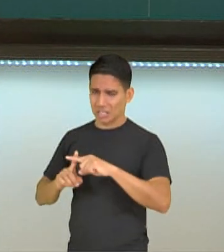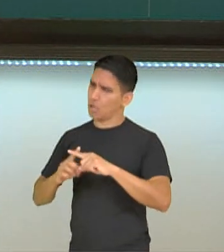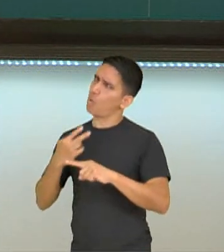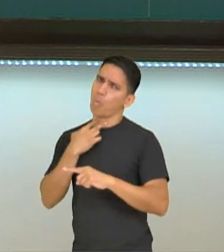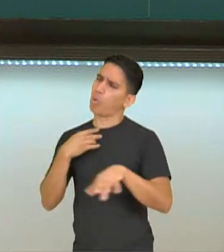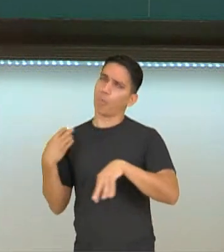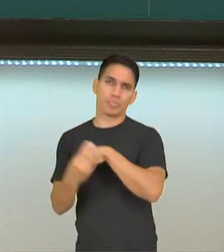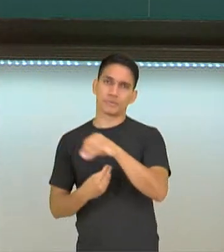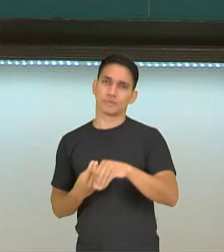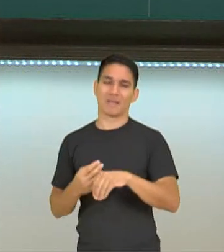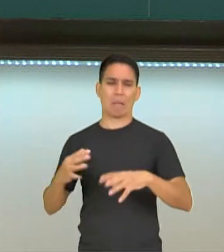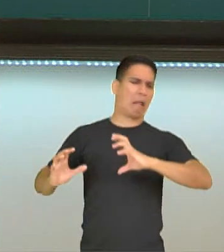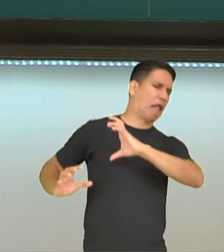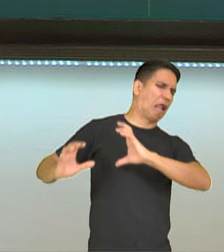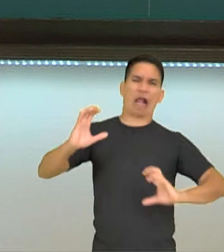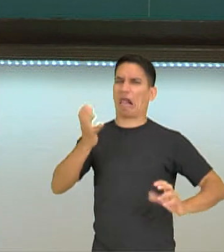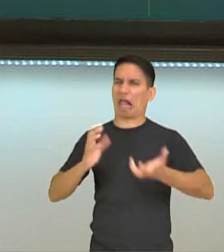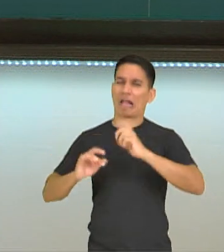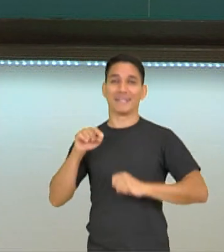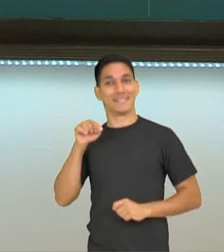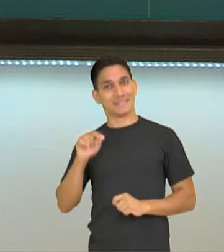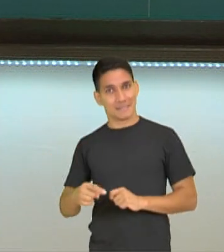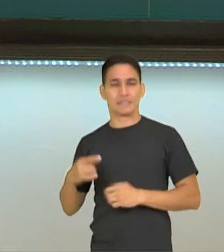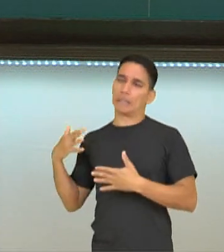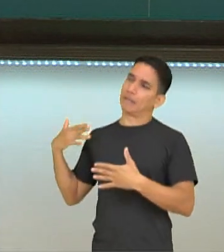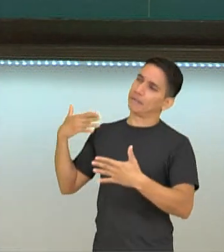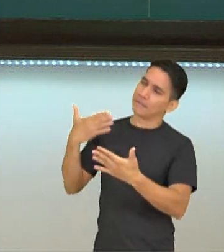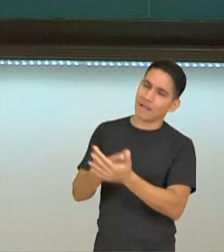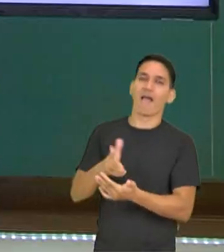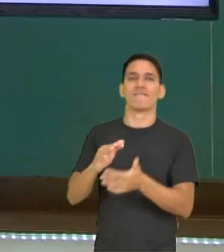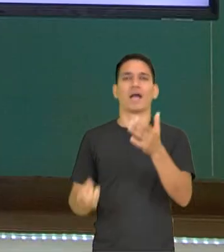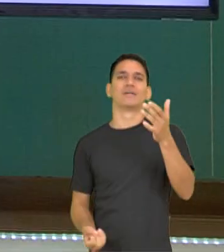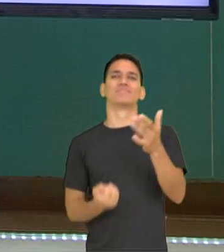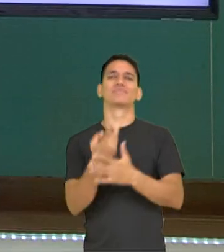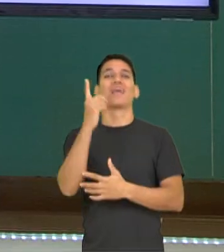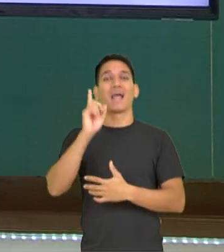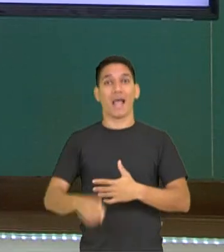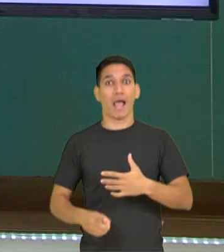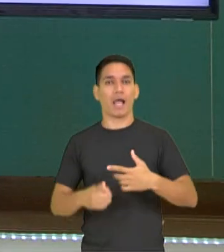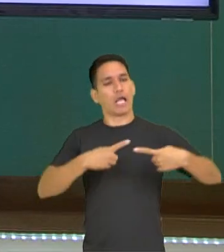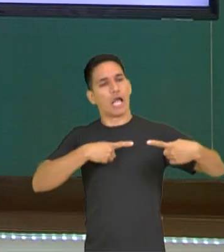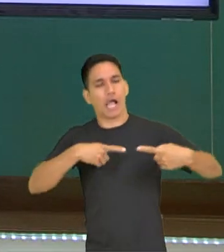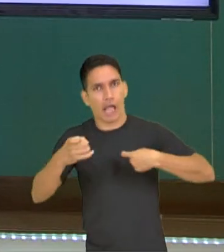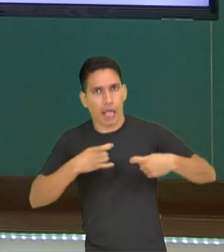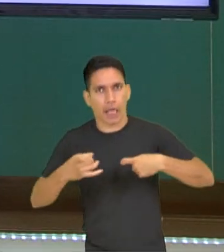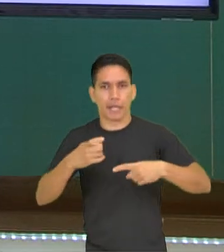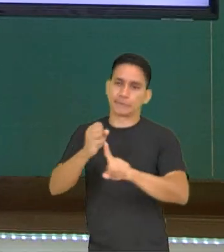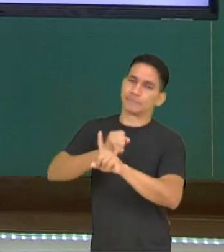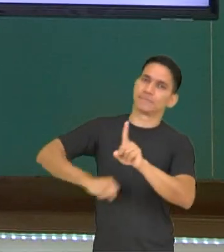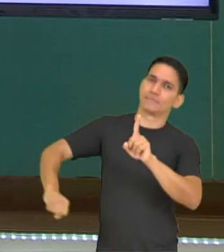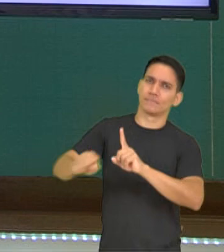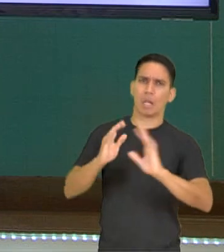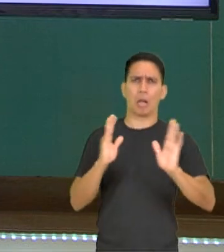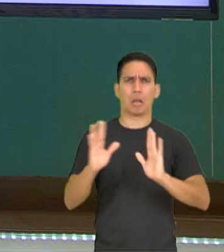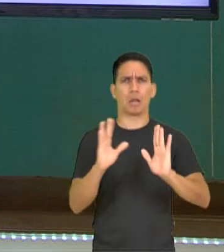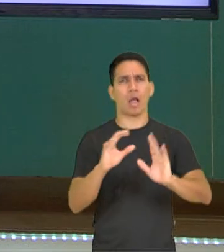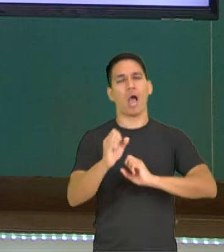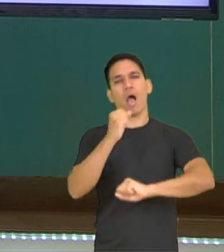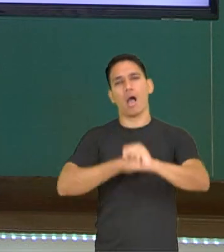Nessas disputas políticas e econômicas vão acabar provocando uma guerra civil que vai rolar entre o ano